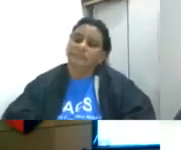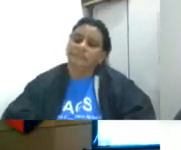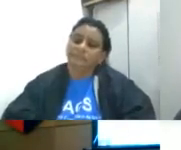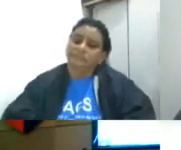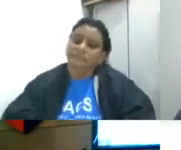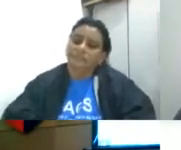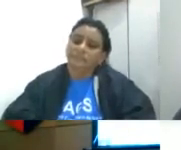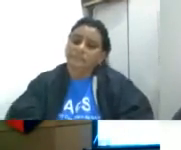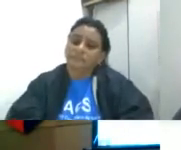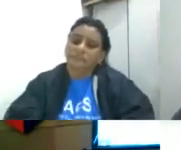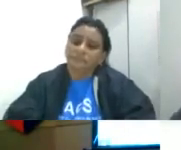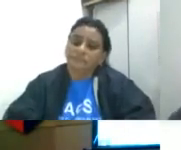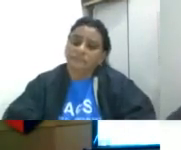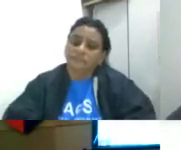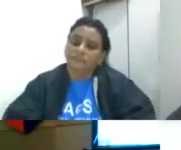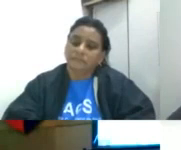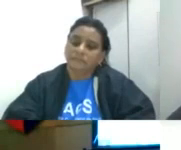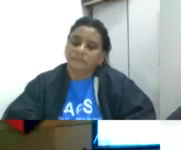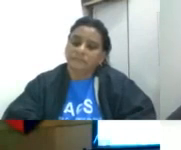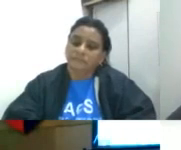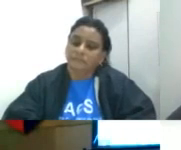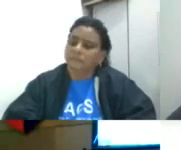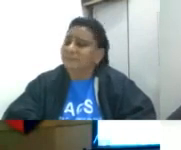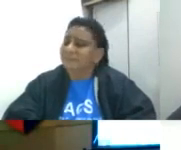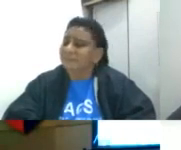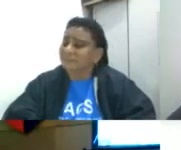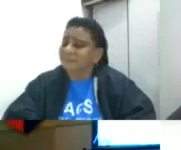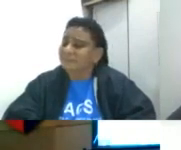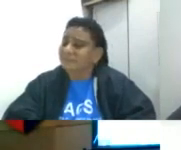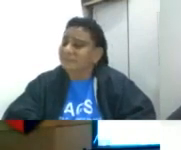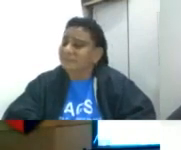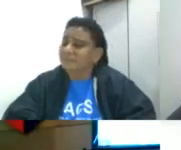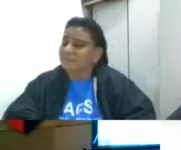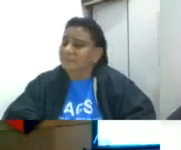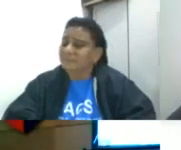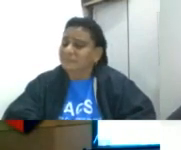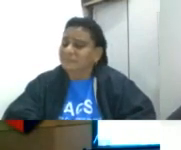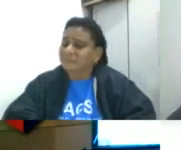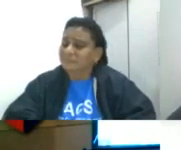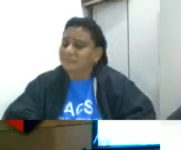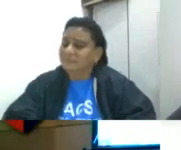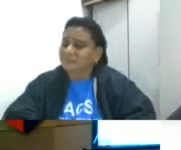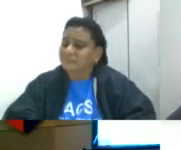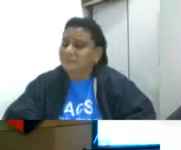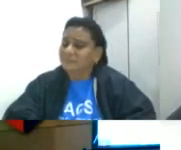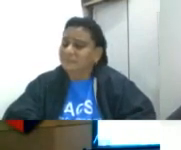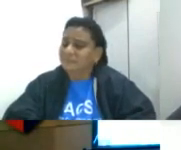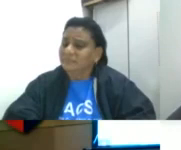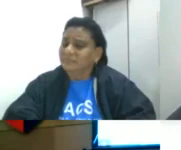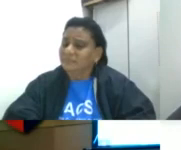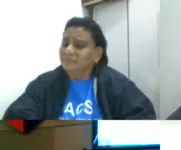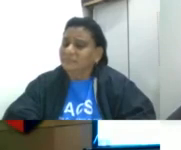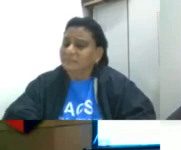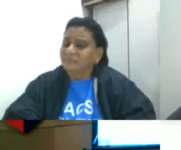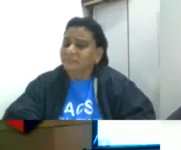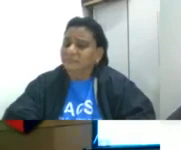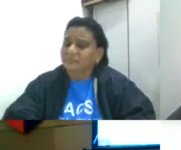importante, é que por conta do COVID, a Organização Mundial de Saúde, o Ministério da